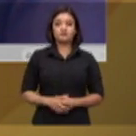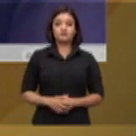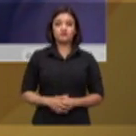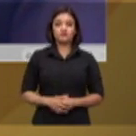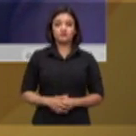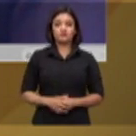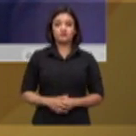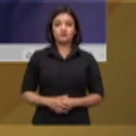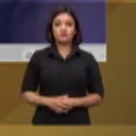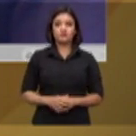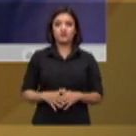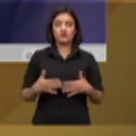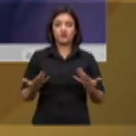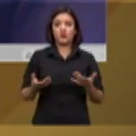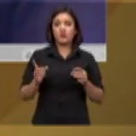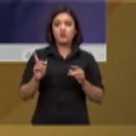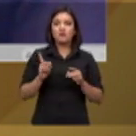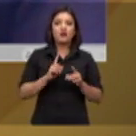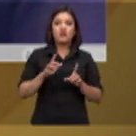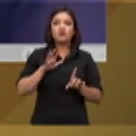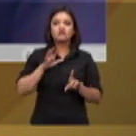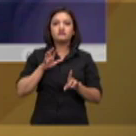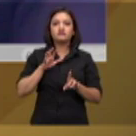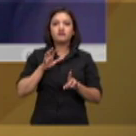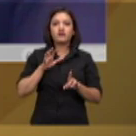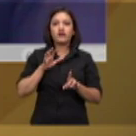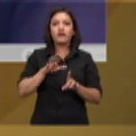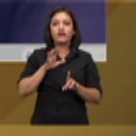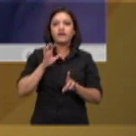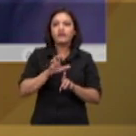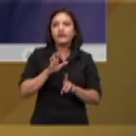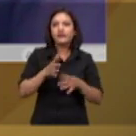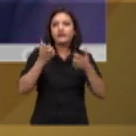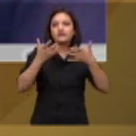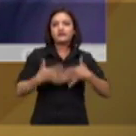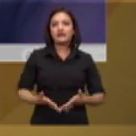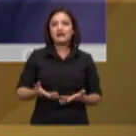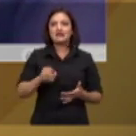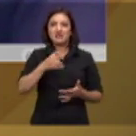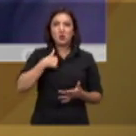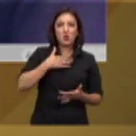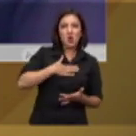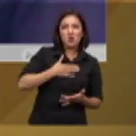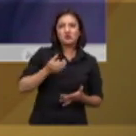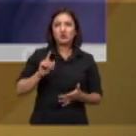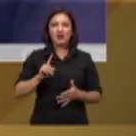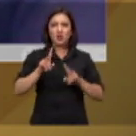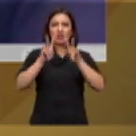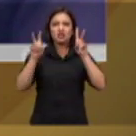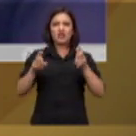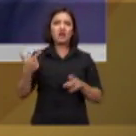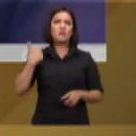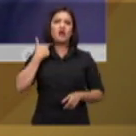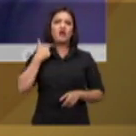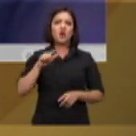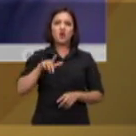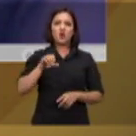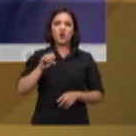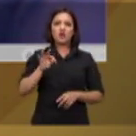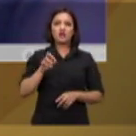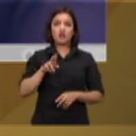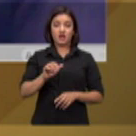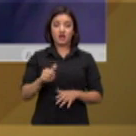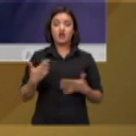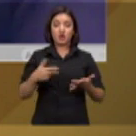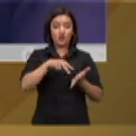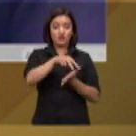tentar contaminar a minha simpatia ou antipatia sobre o tema de loterias, eu optei por ler um pequeno